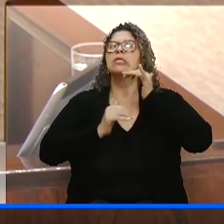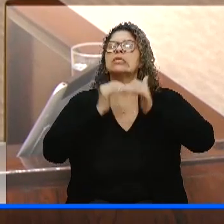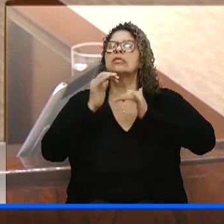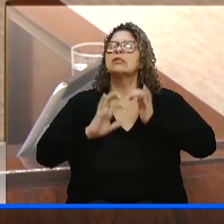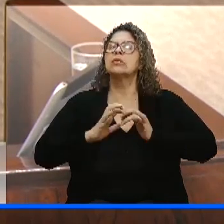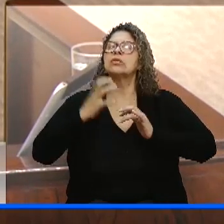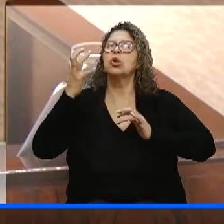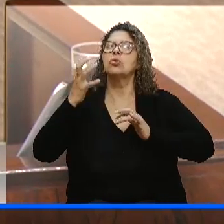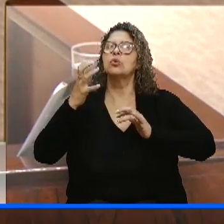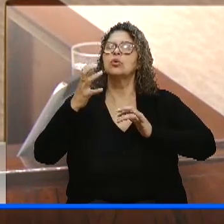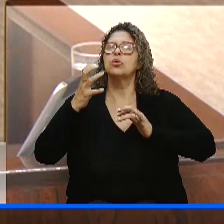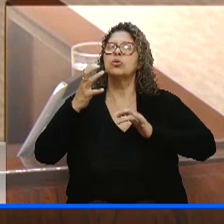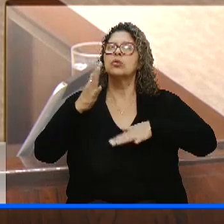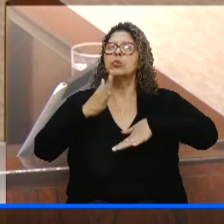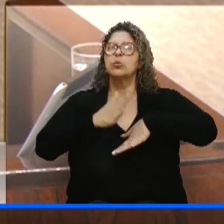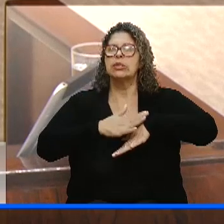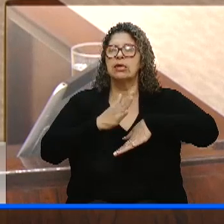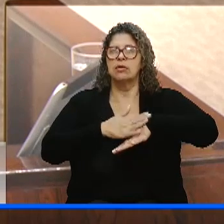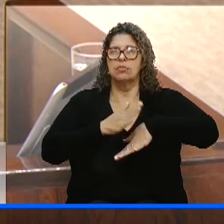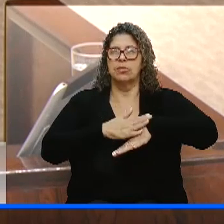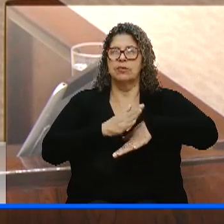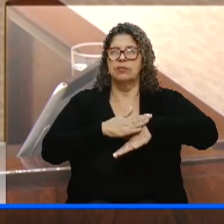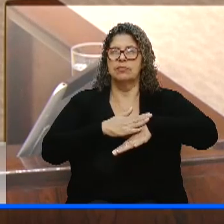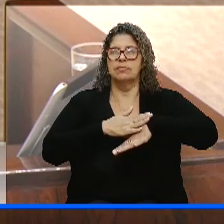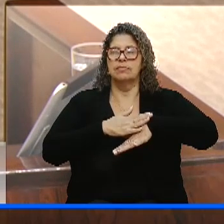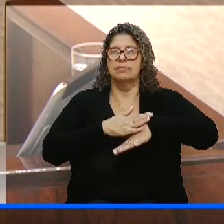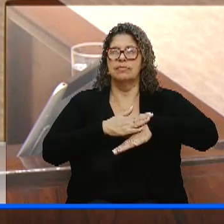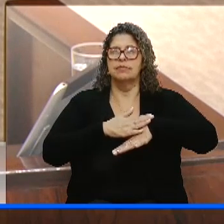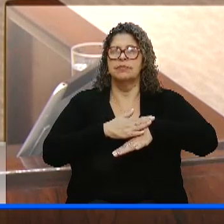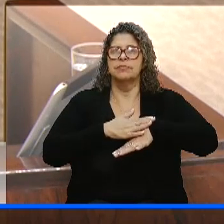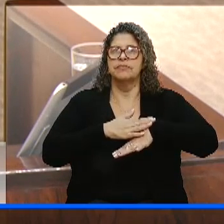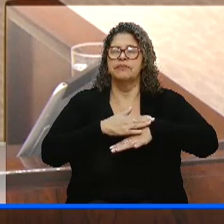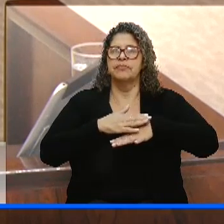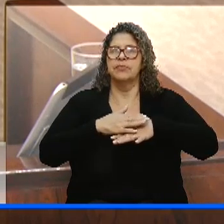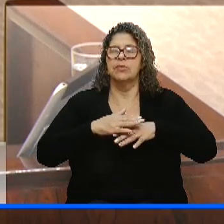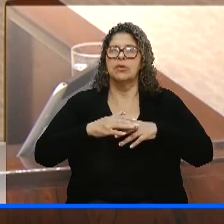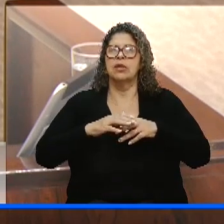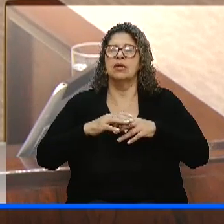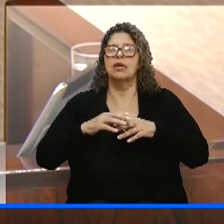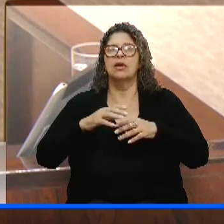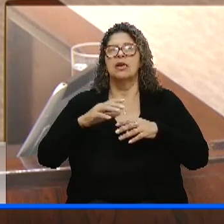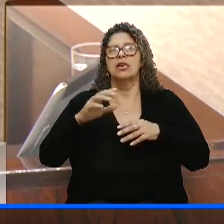acontecido nos últimos períodos nesta modalidade de geração de energia especialmente